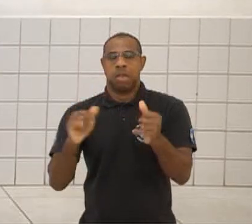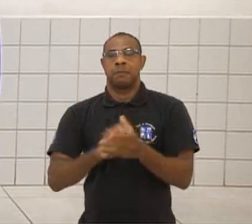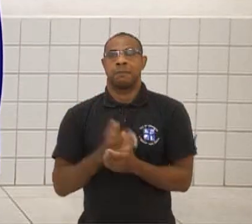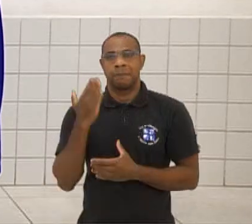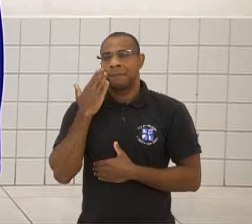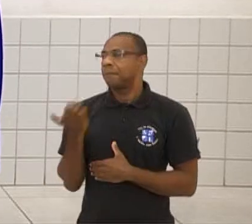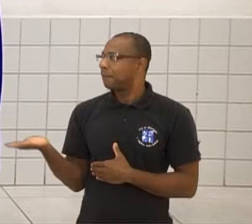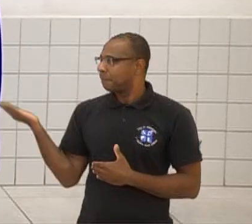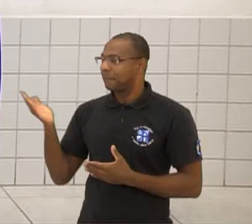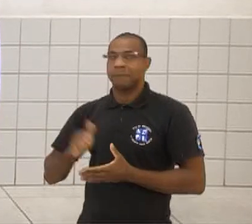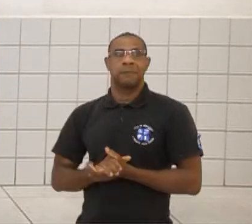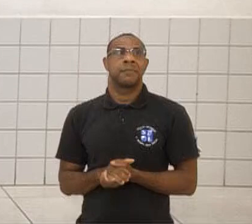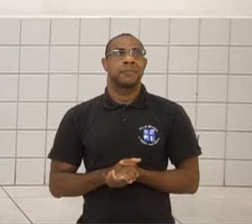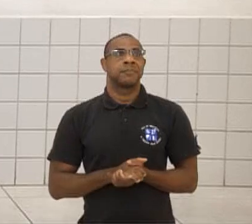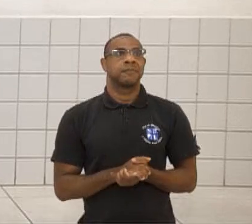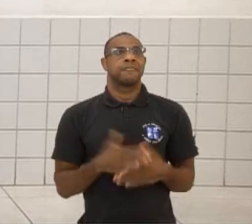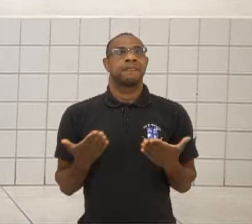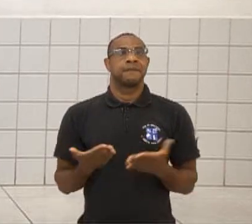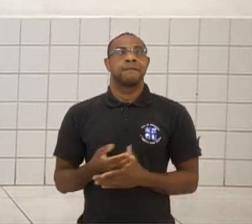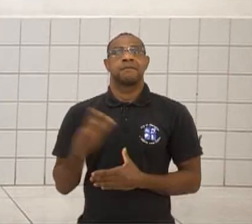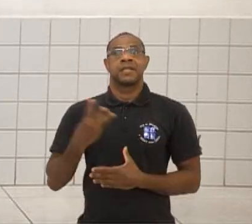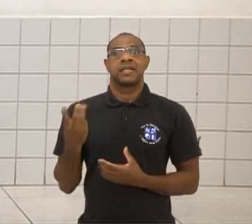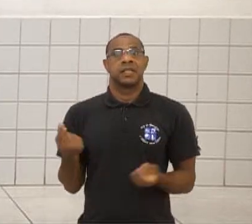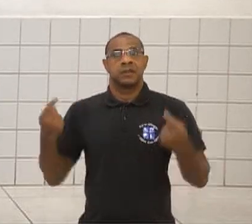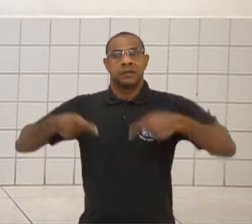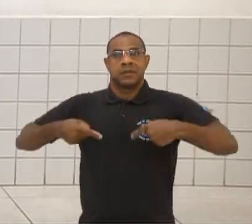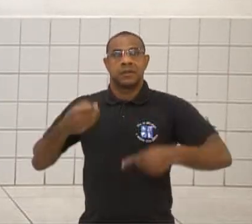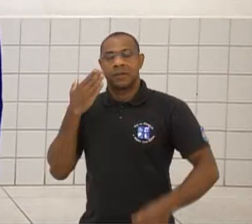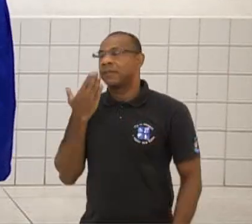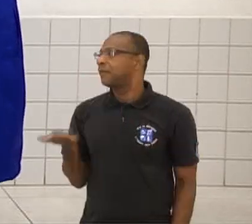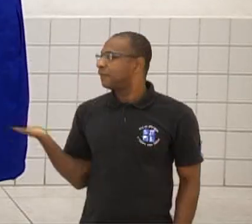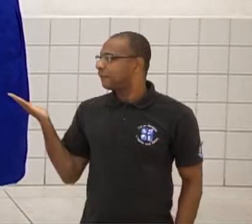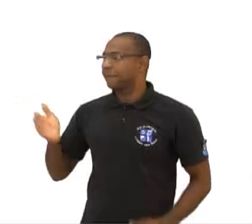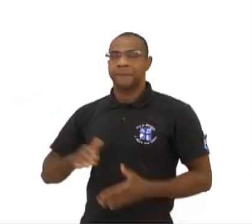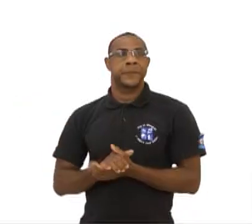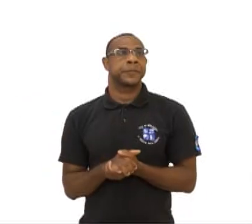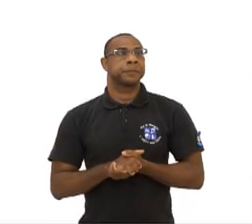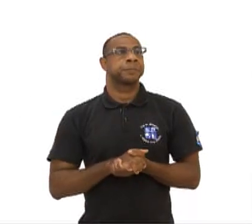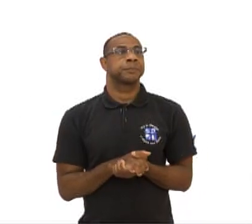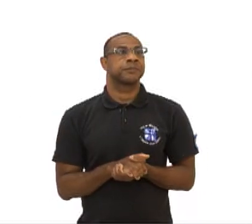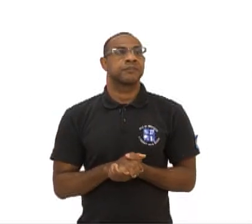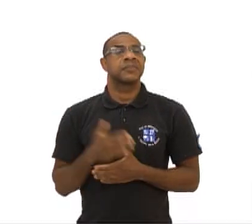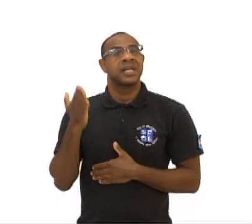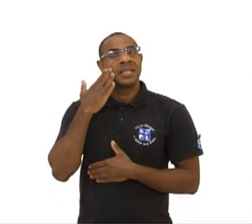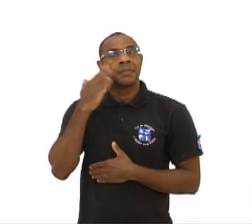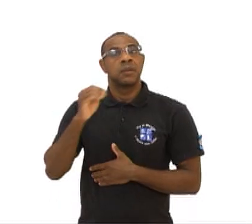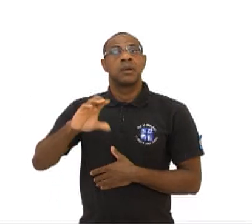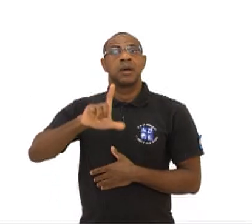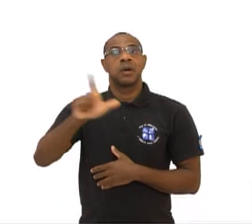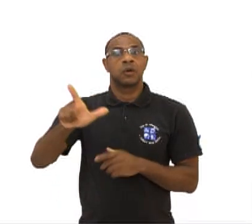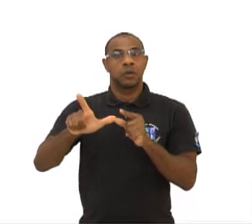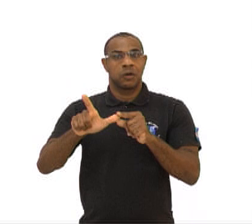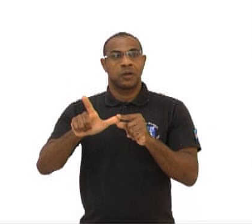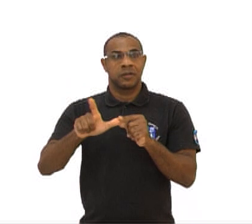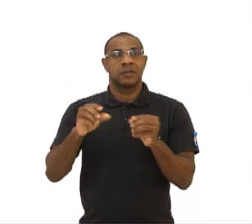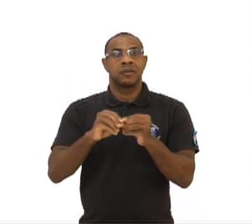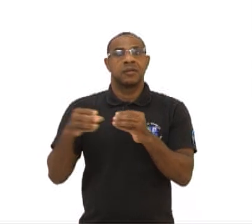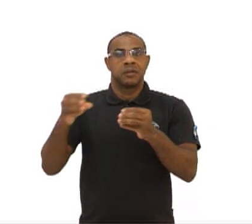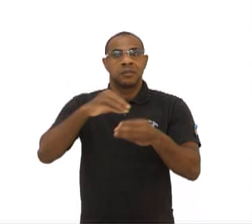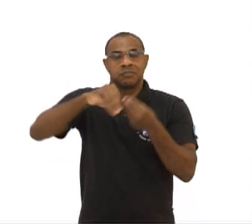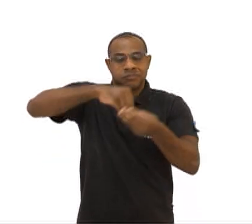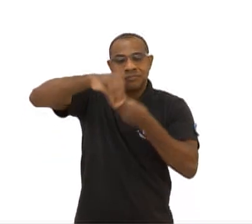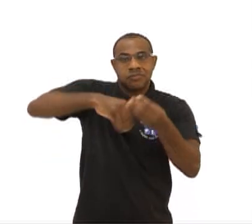aumentado. Vamos para o terceiro quiz então, pessoal. Vai lá, Prof. Beth. Vamos lá. Sabendo que o cloro pertence à família dos halogênios,